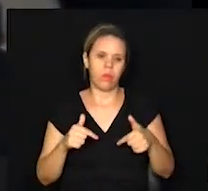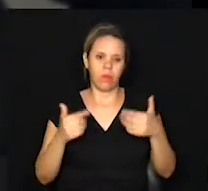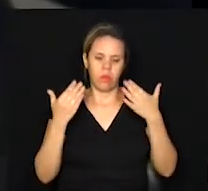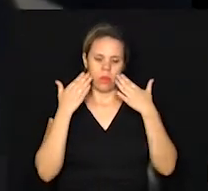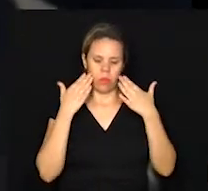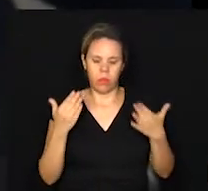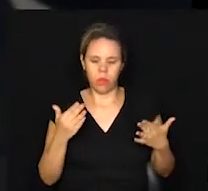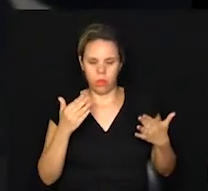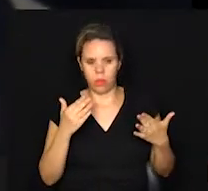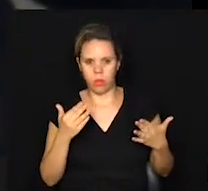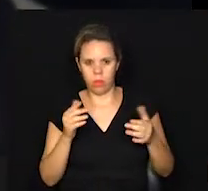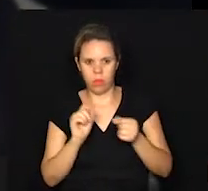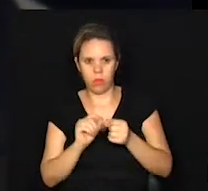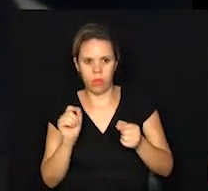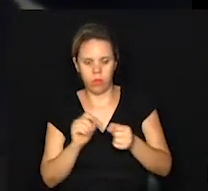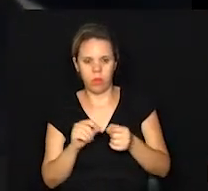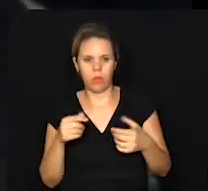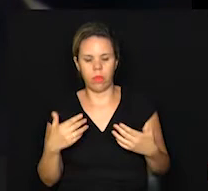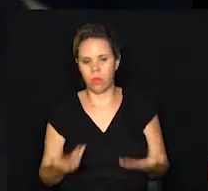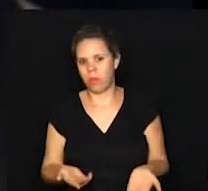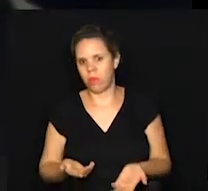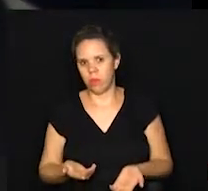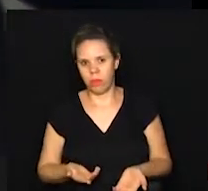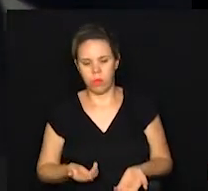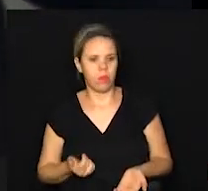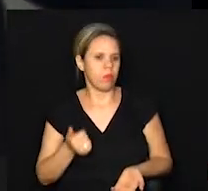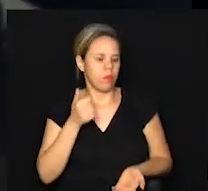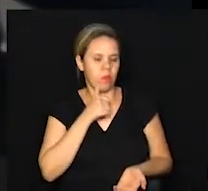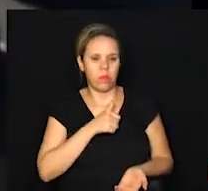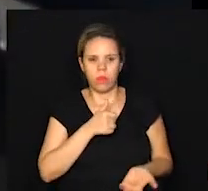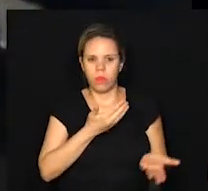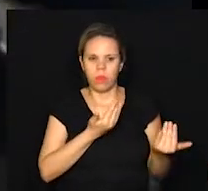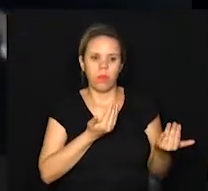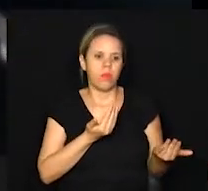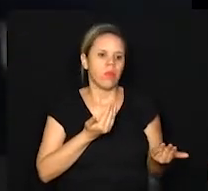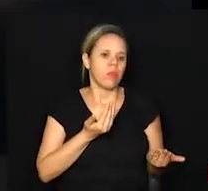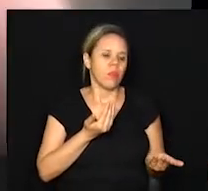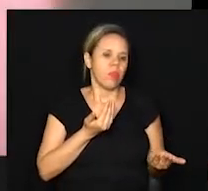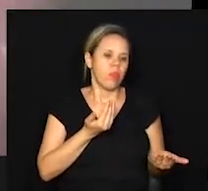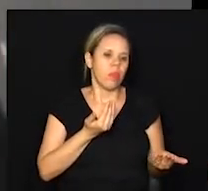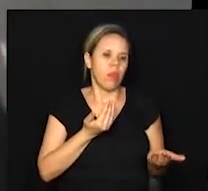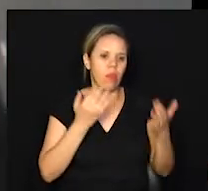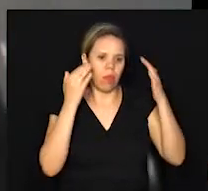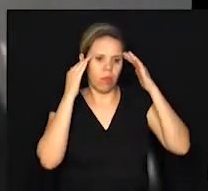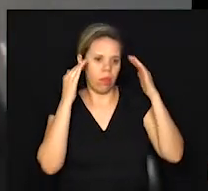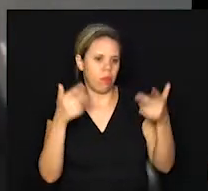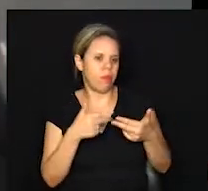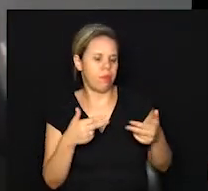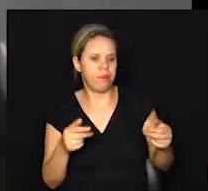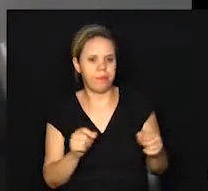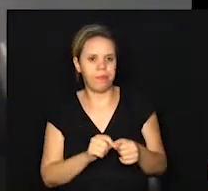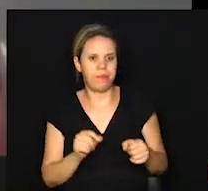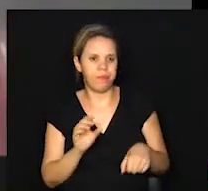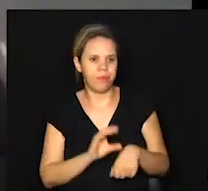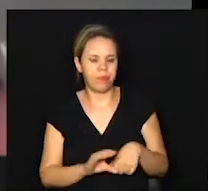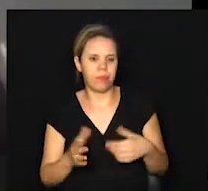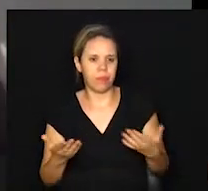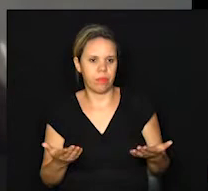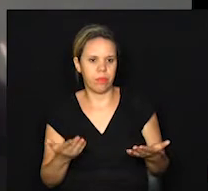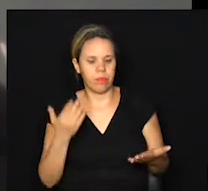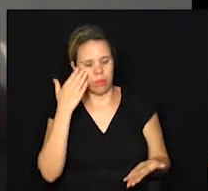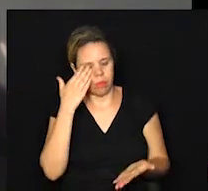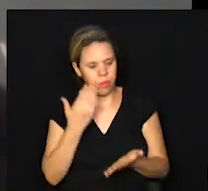estão dispostos a fazer. Então, ela, até por ser uma moça jovem, está concluindo o curso, preferiu, acreditando na boa-fé